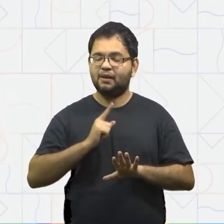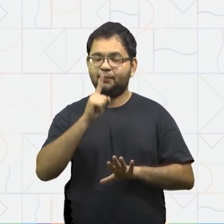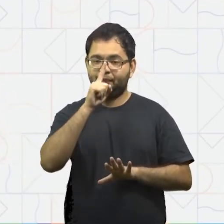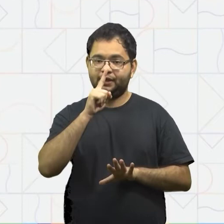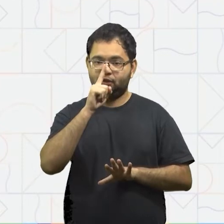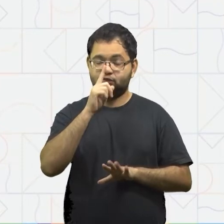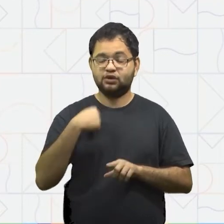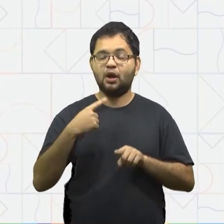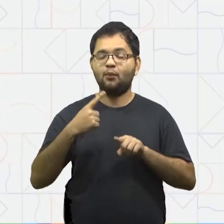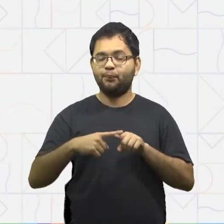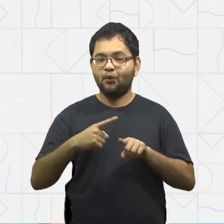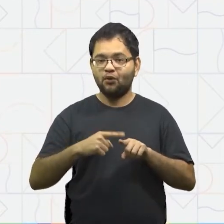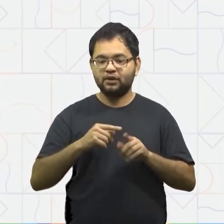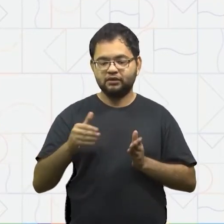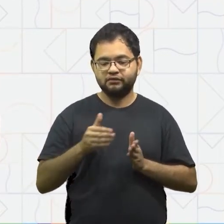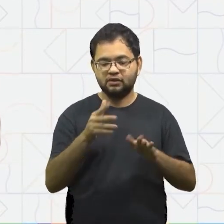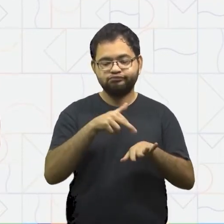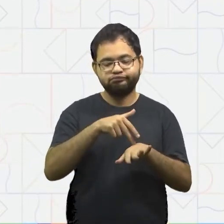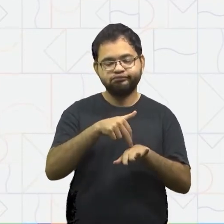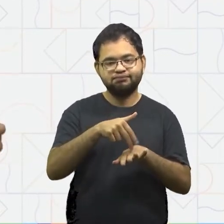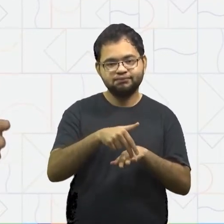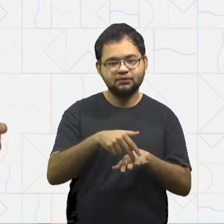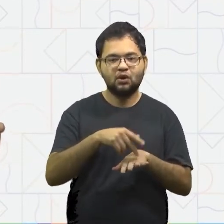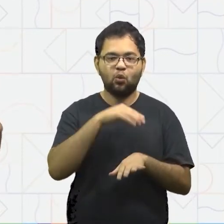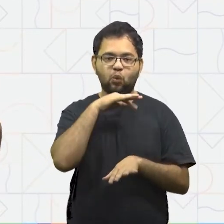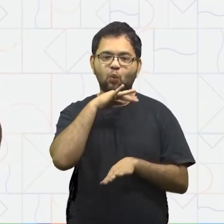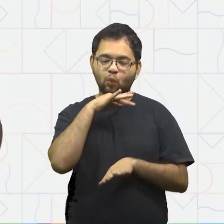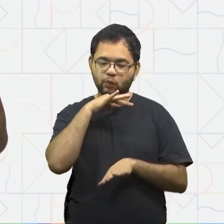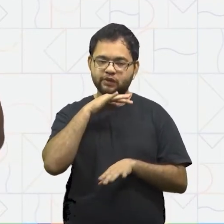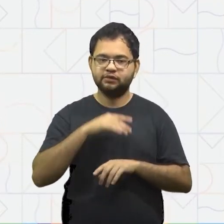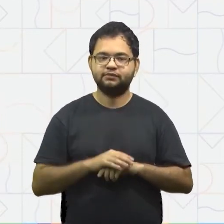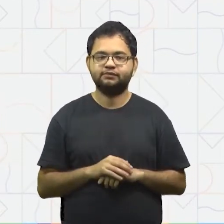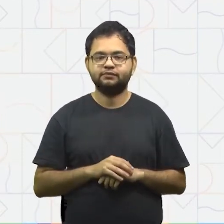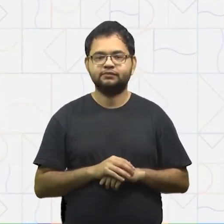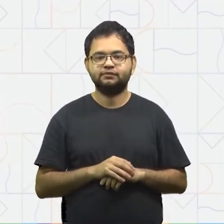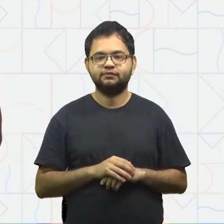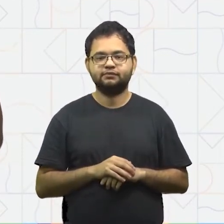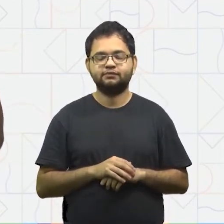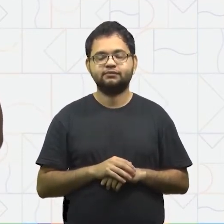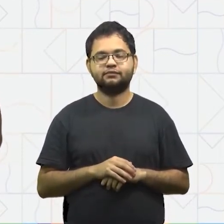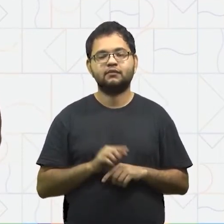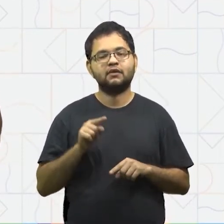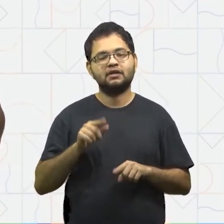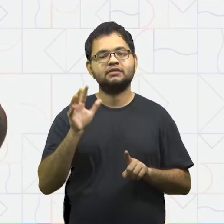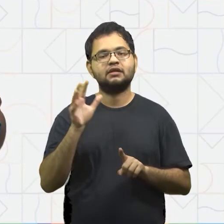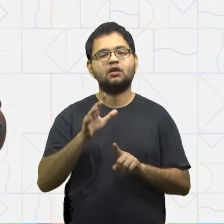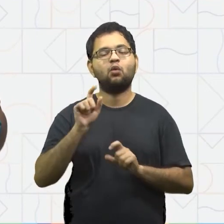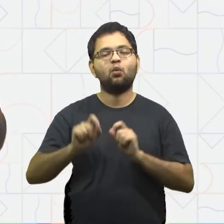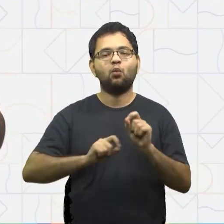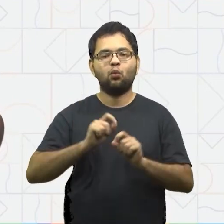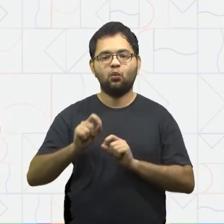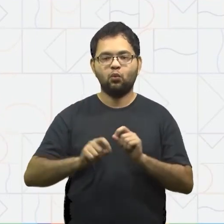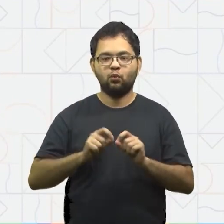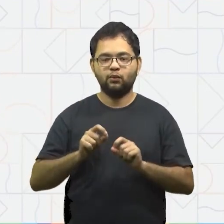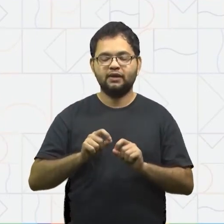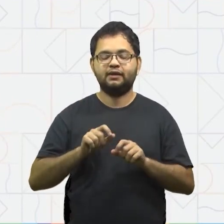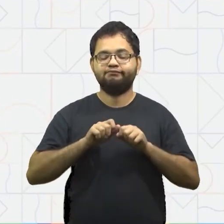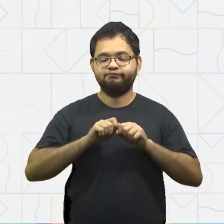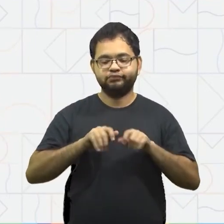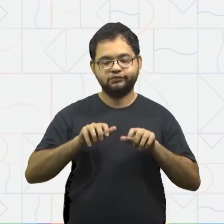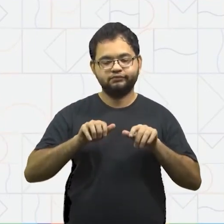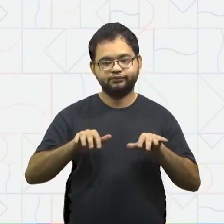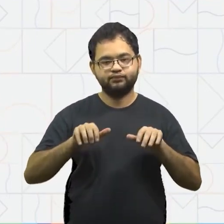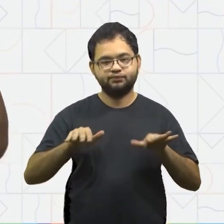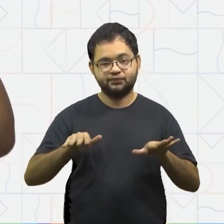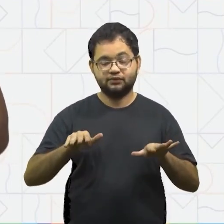riscos pois as estradas eram ruins e Perigosos como eu já falei isso Acabou contribuindo para o que vamos conhecer por